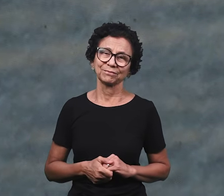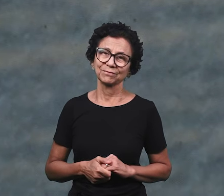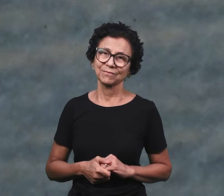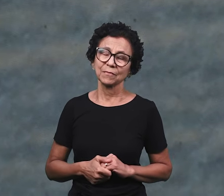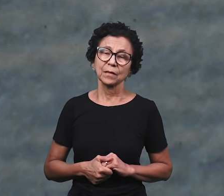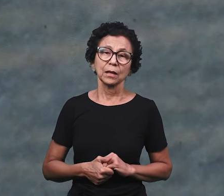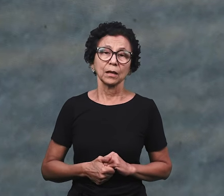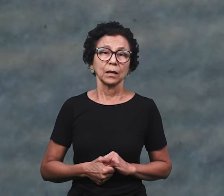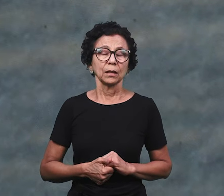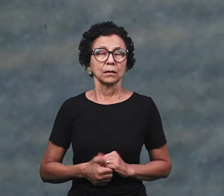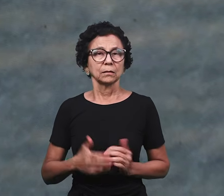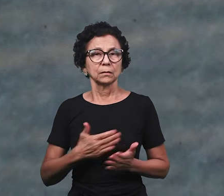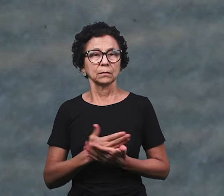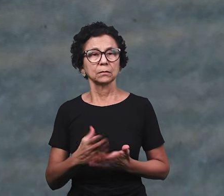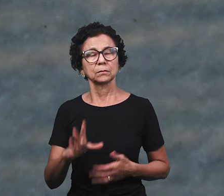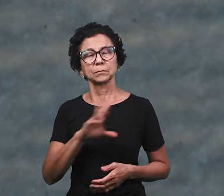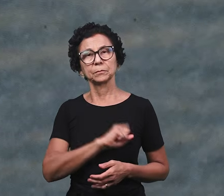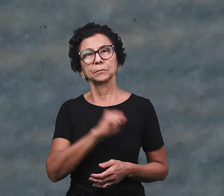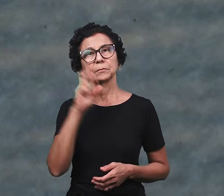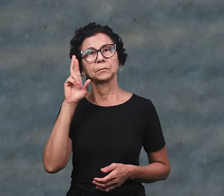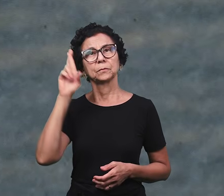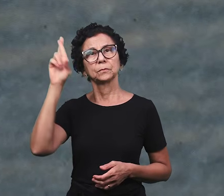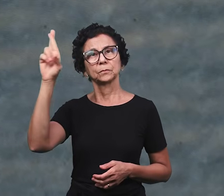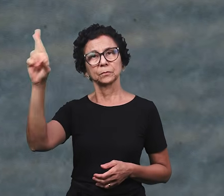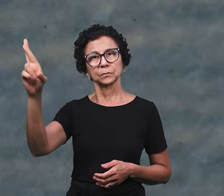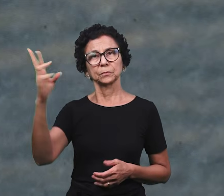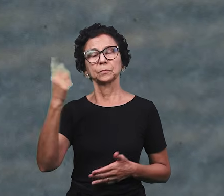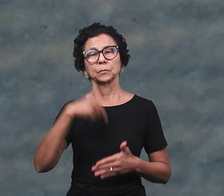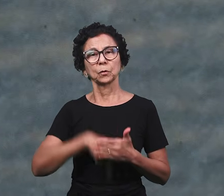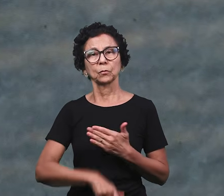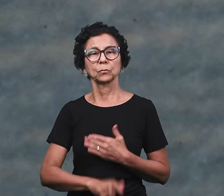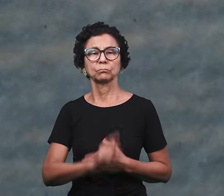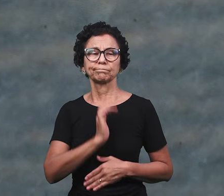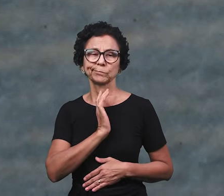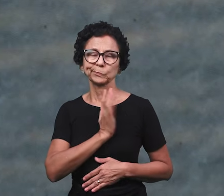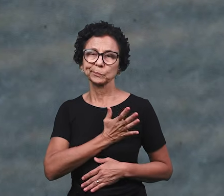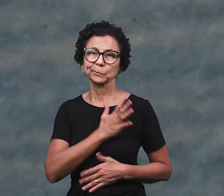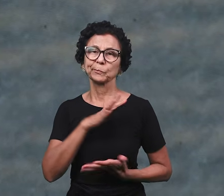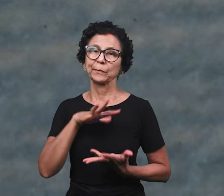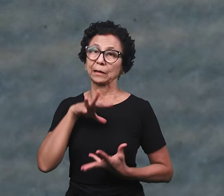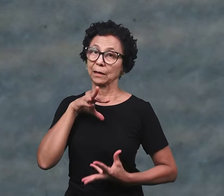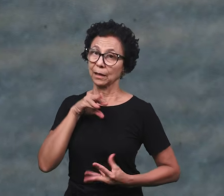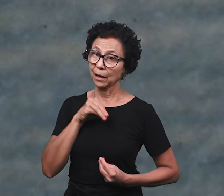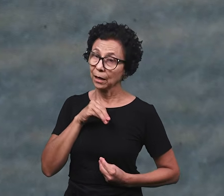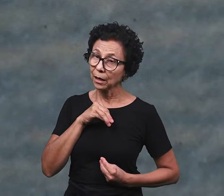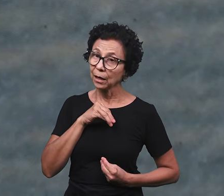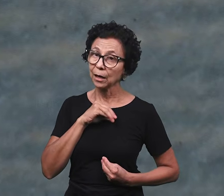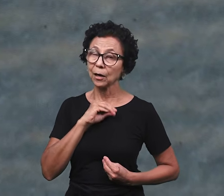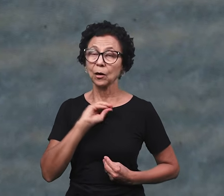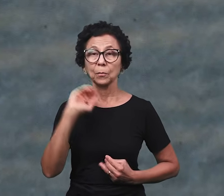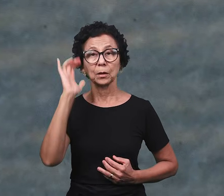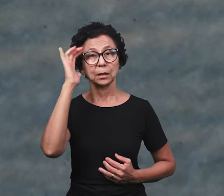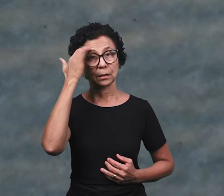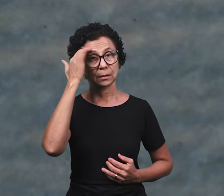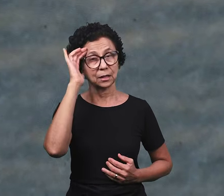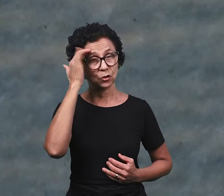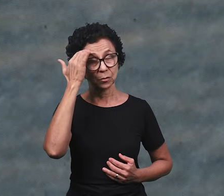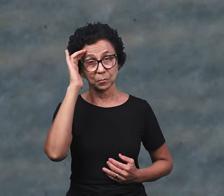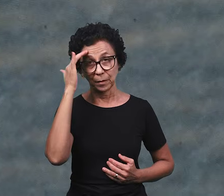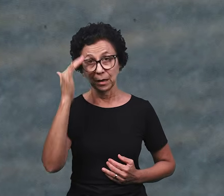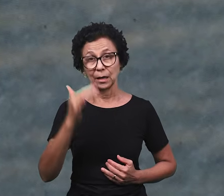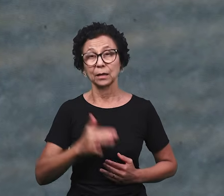isso e a gente começa a amar ao Senhor, como diz a palavra, de todo o coração, de toda a alma, de